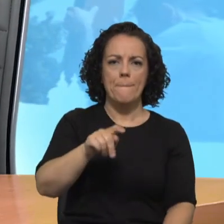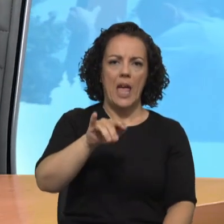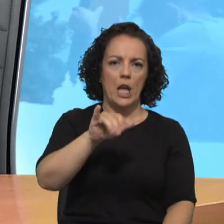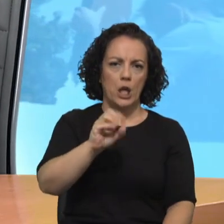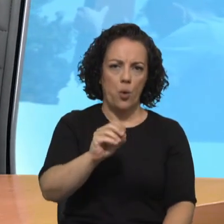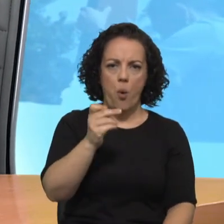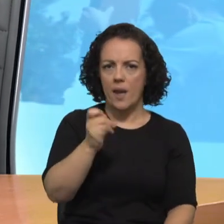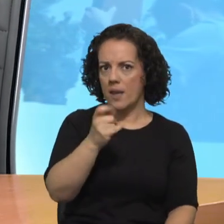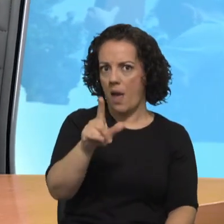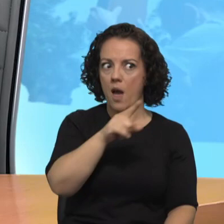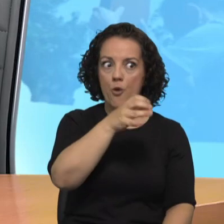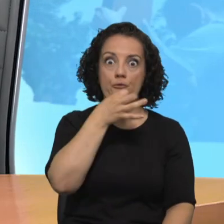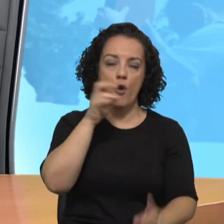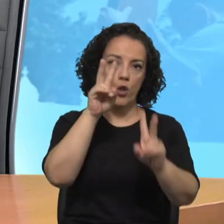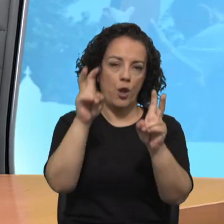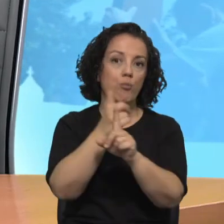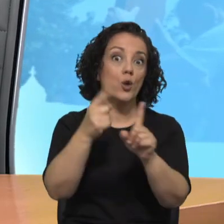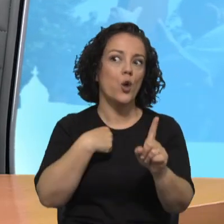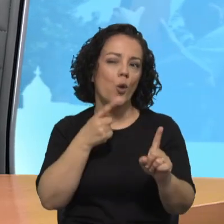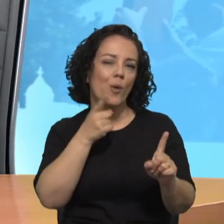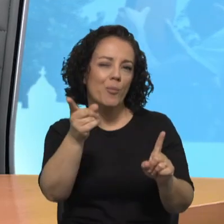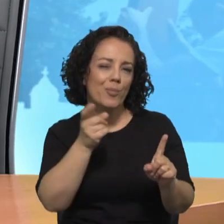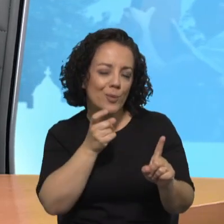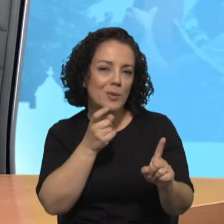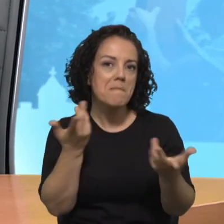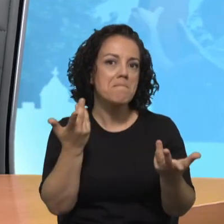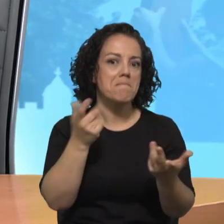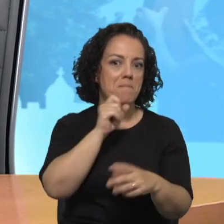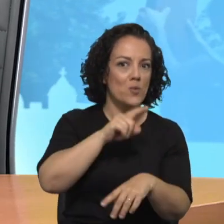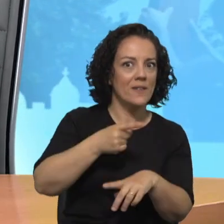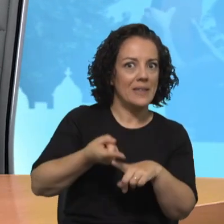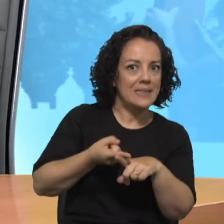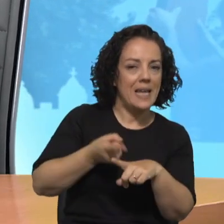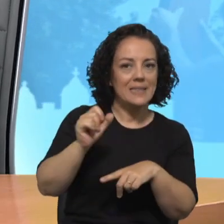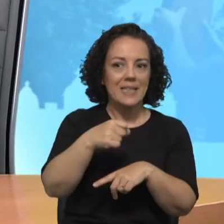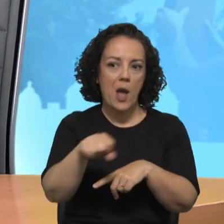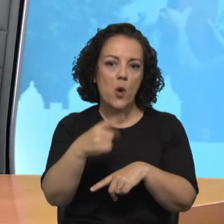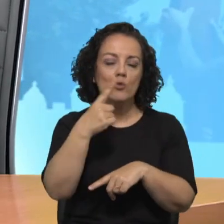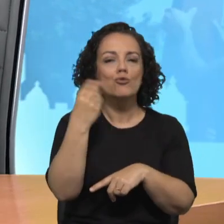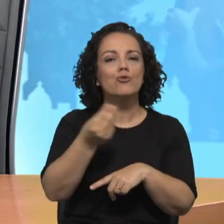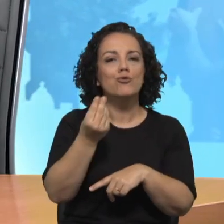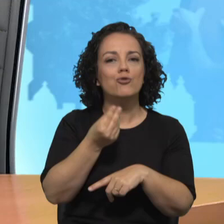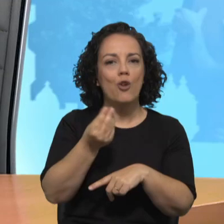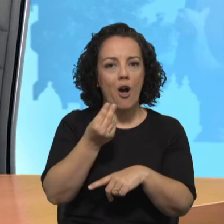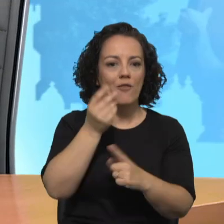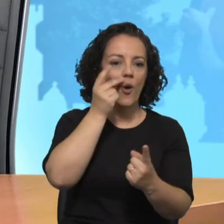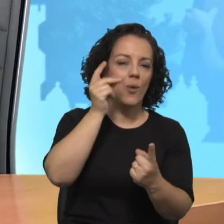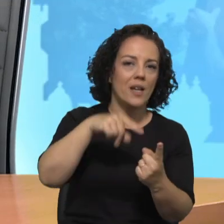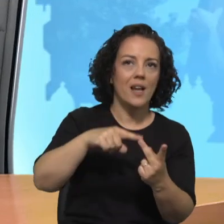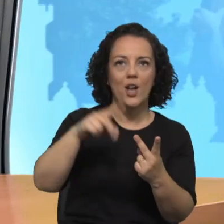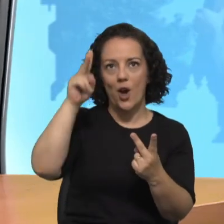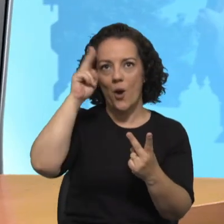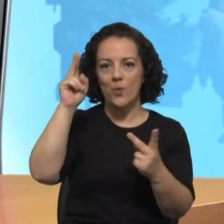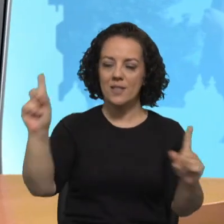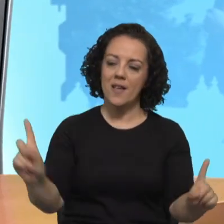falou nisso, porque, entretanto, interroguei-o sobre se não seria interessante juntar o jovem ucraniano com o jovem russo como sinal